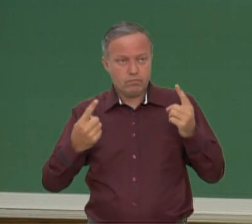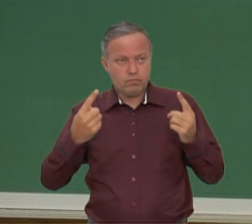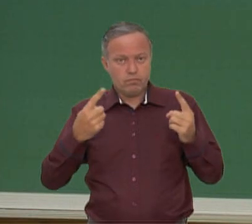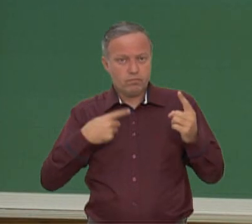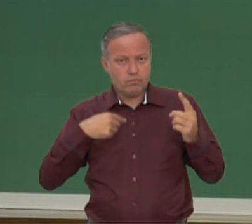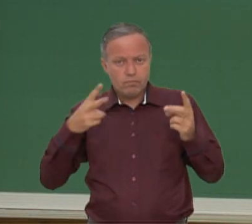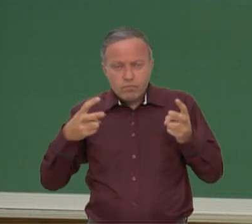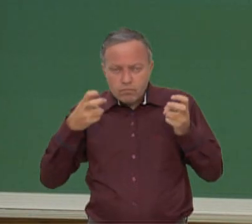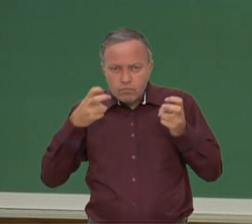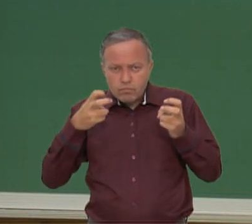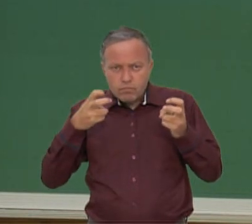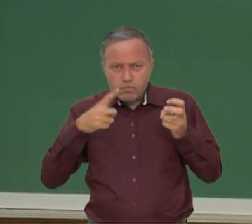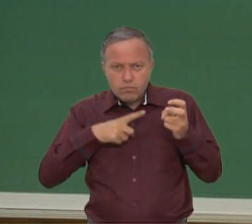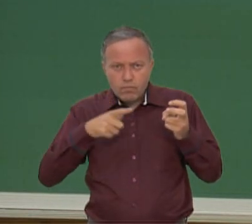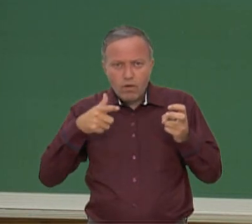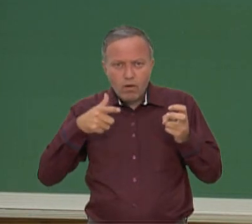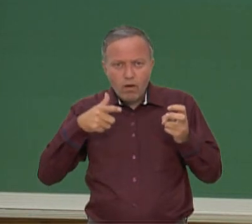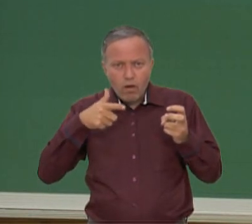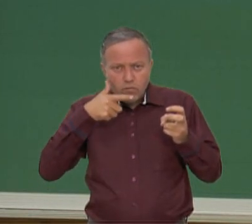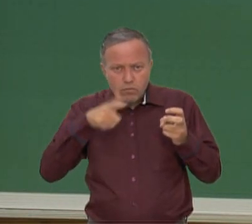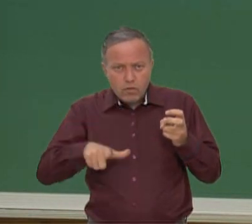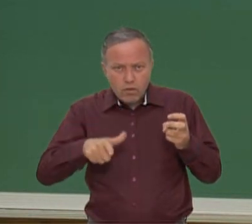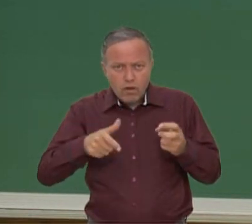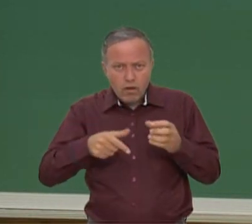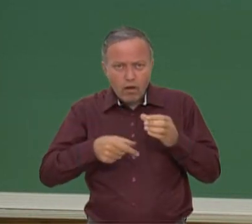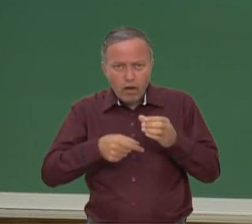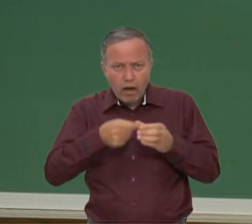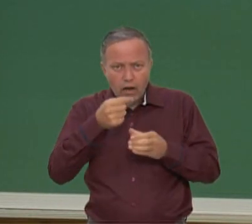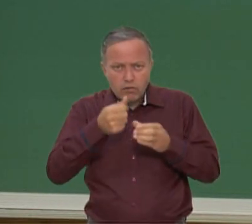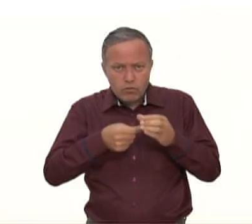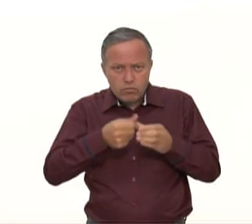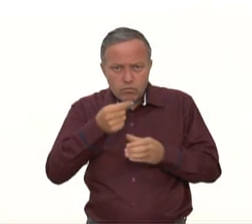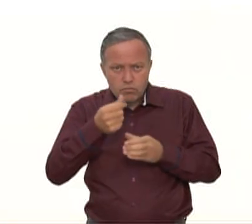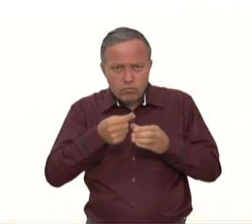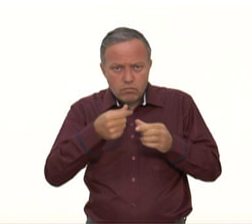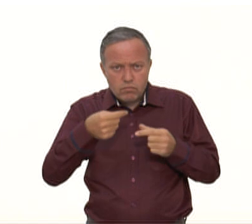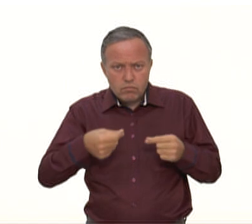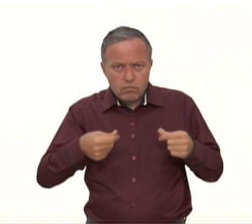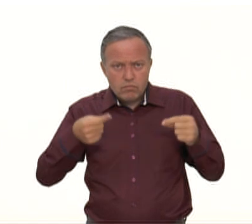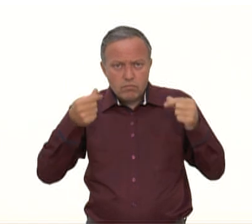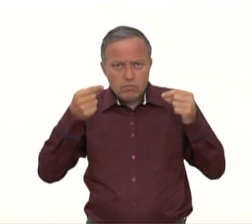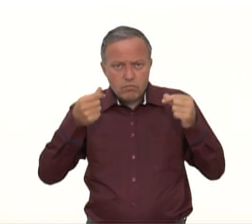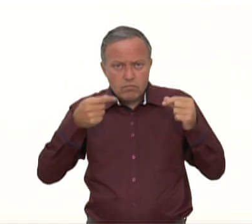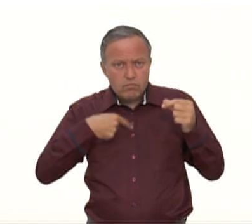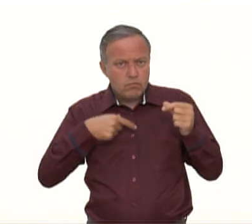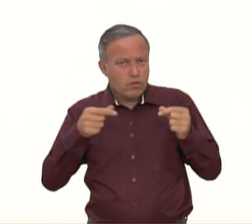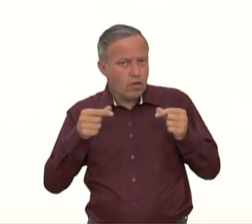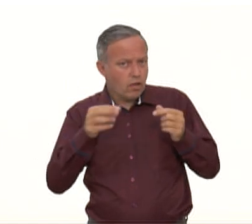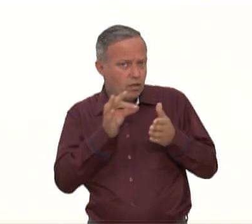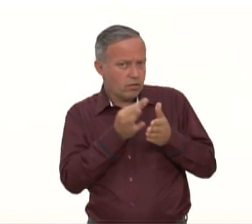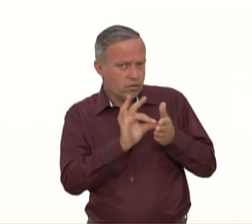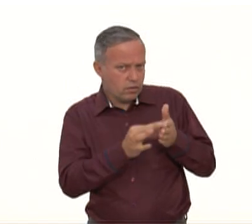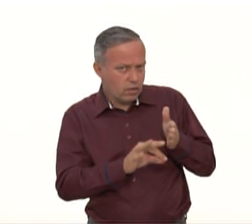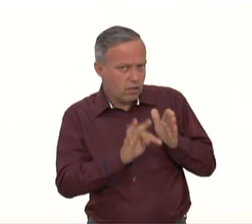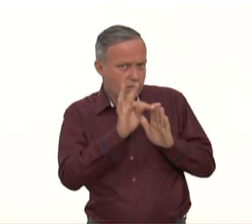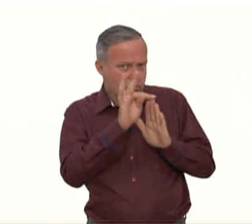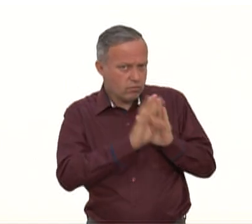considerados para avaliação da capacidade econômica? Então anote aí a resposta. Você tem um tempo.